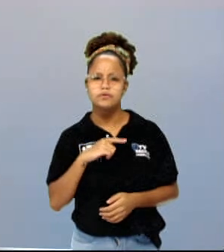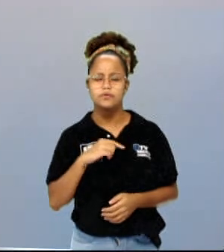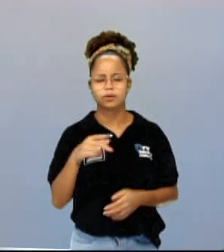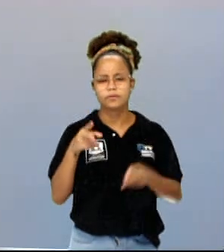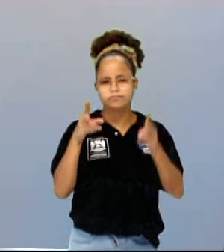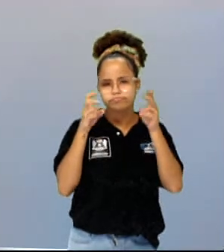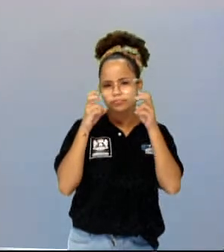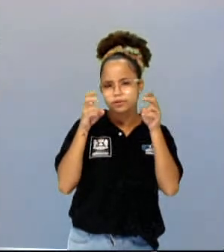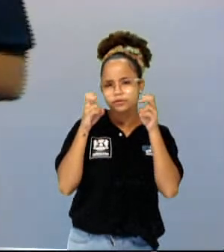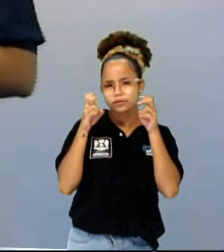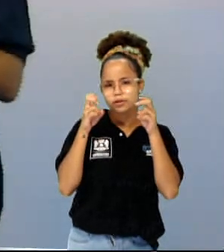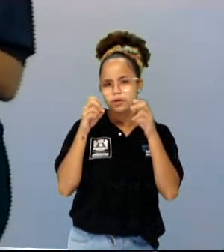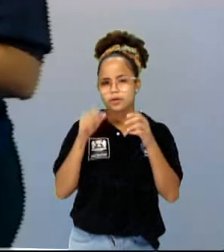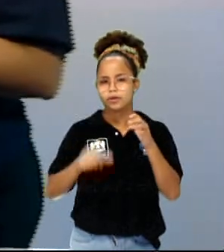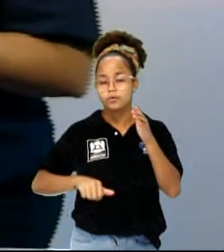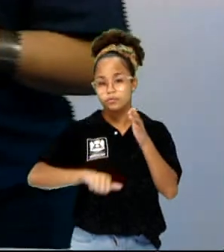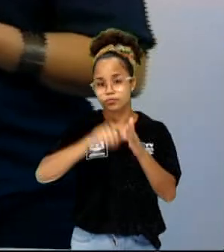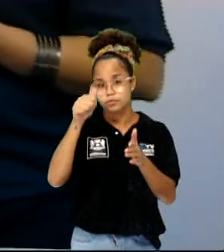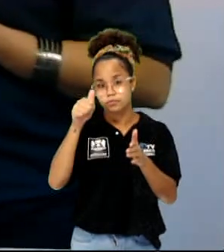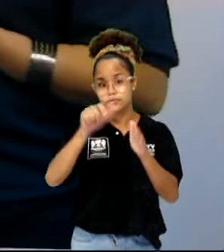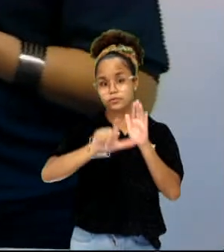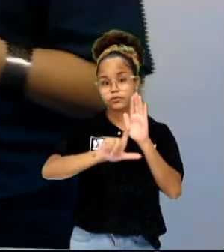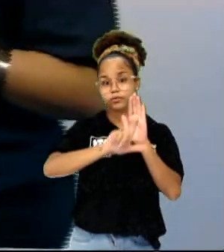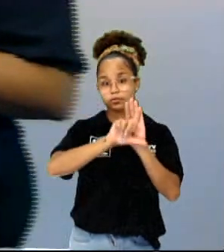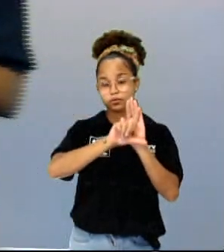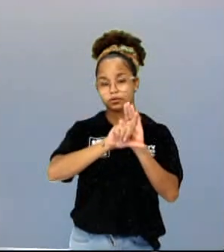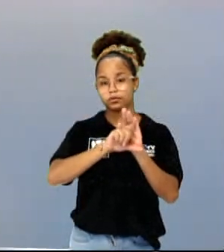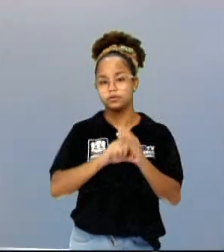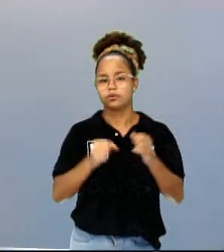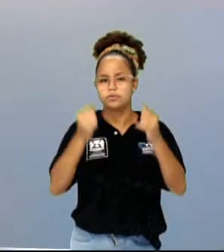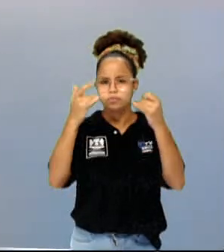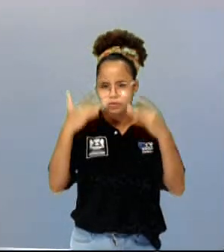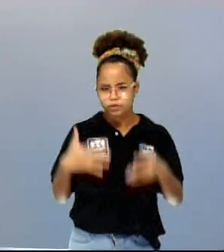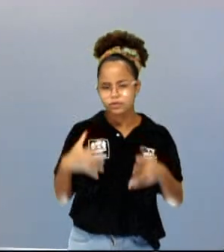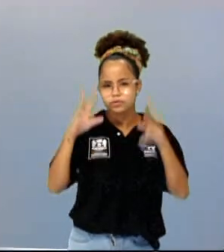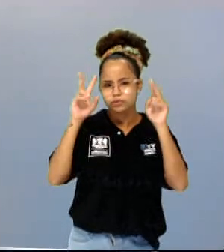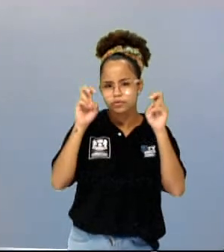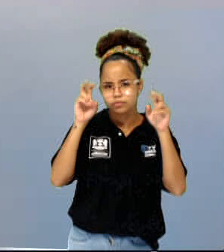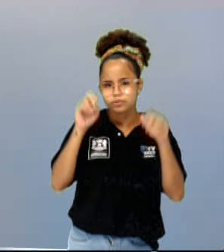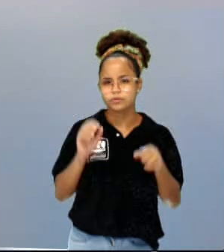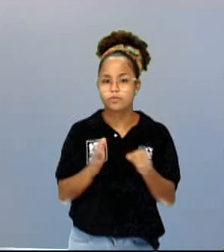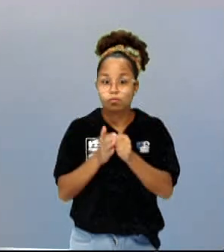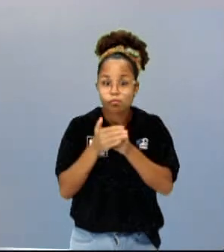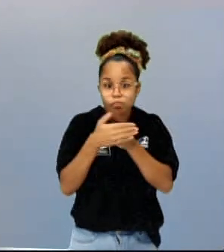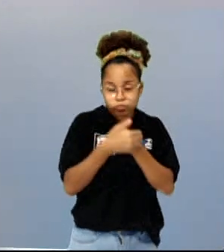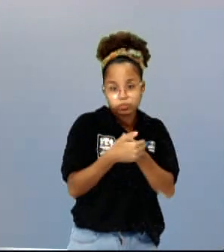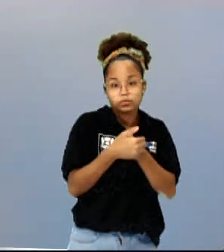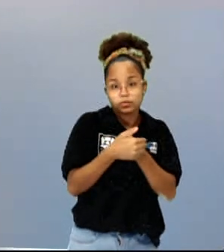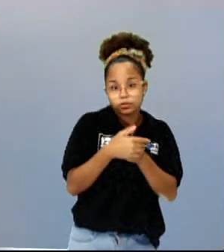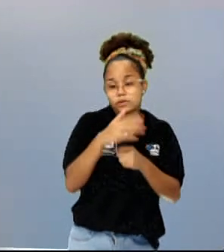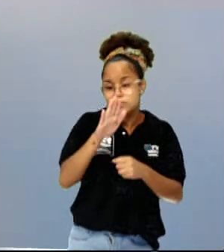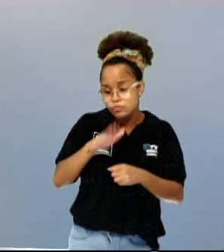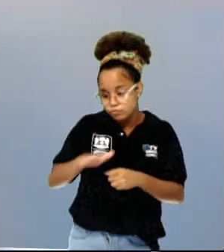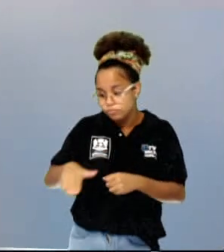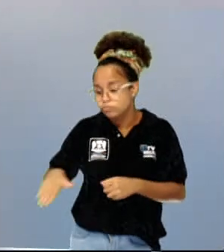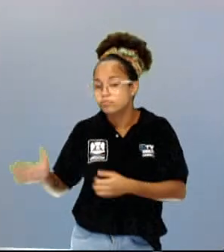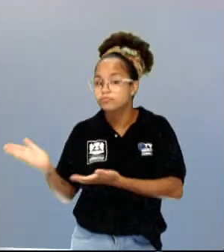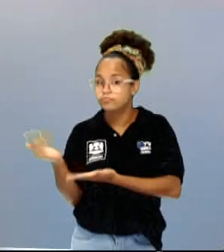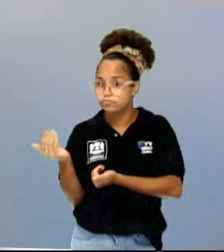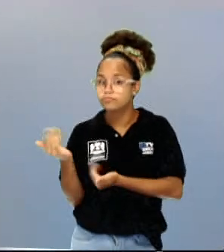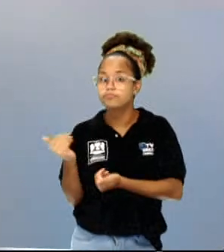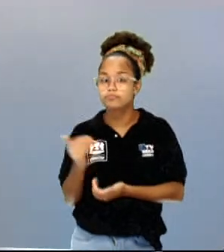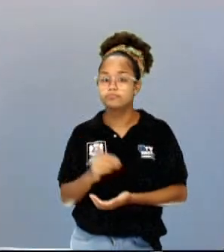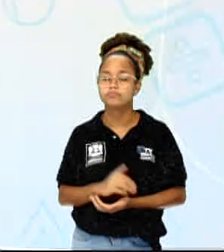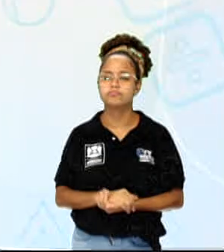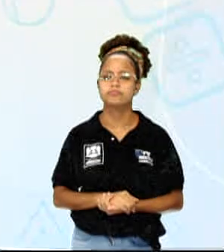percebendo a primeira lei que dispõe sobre a proteção integral da criança e do adolescente.